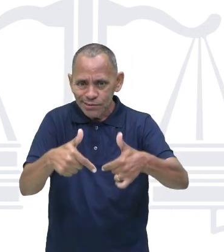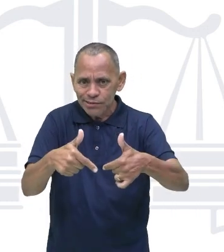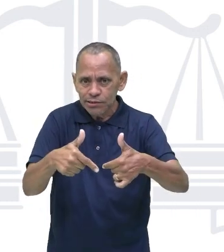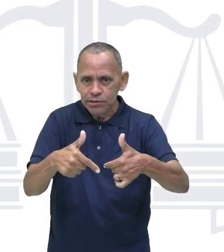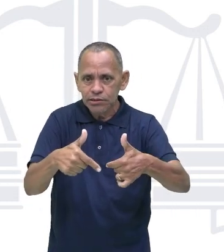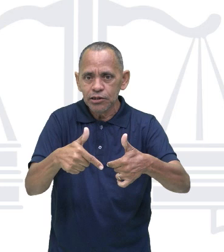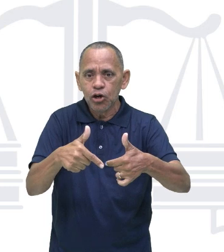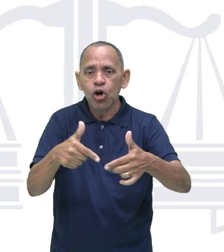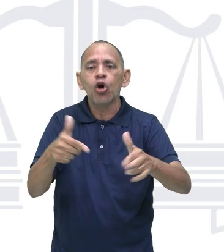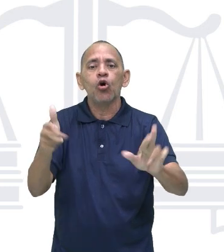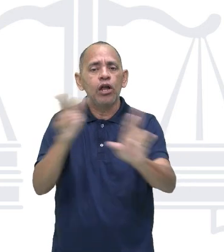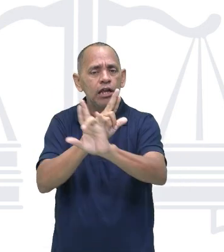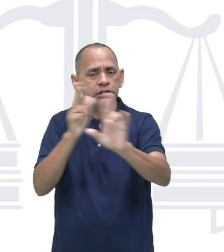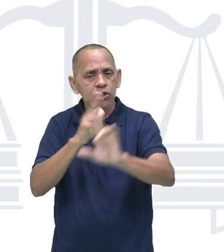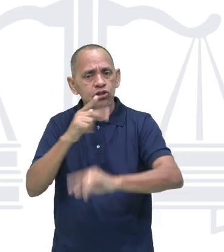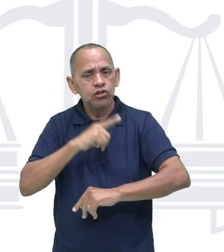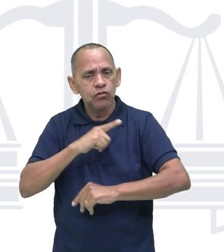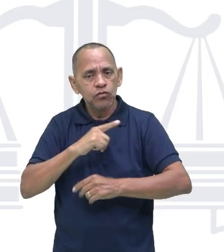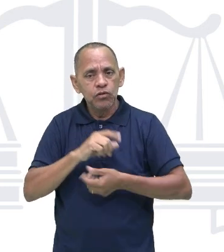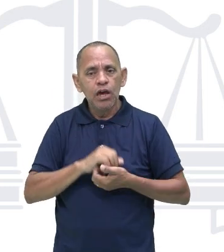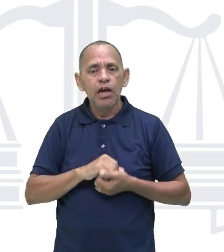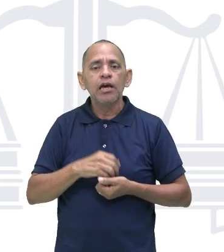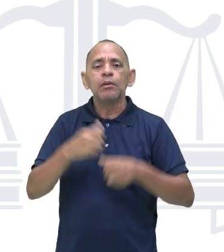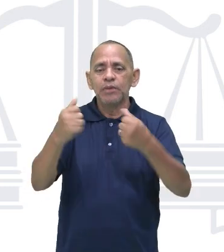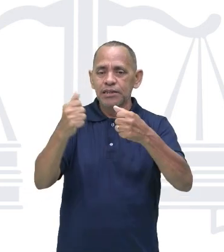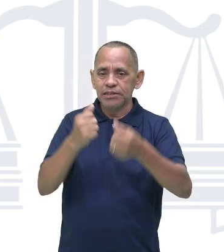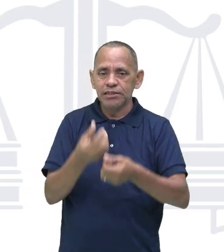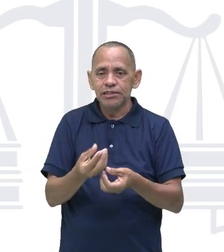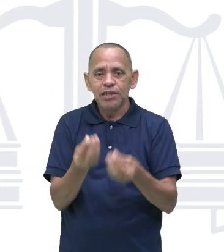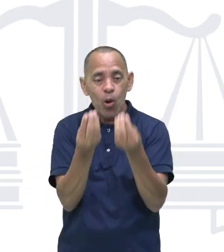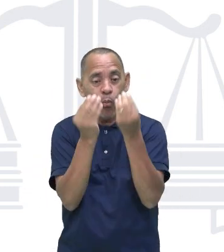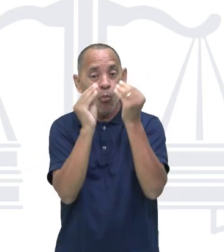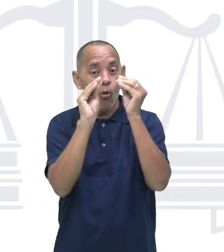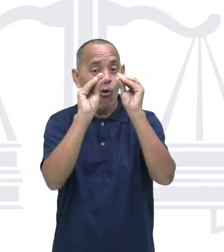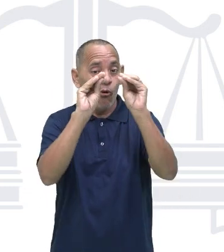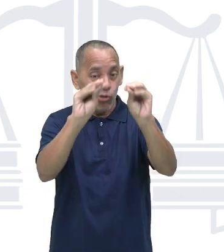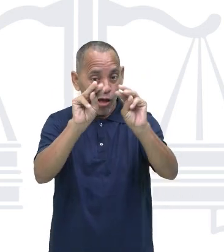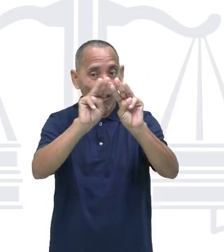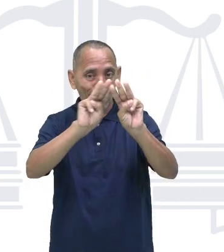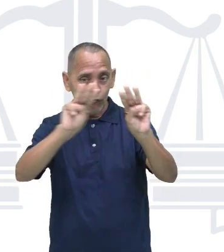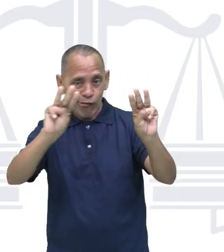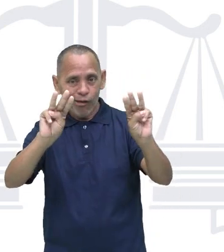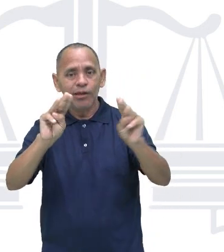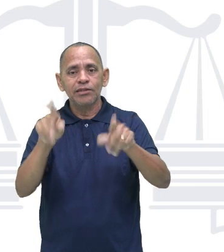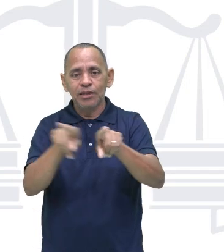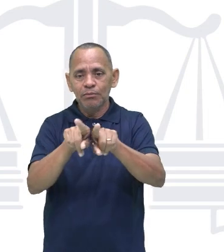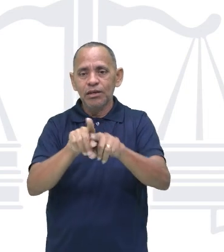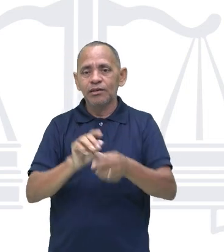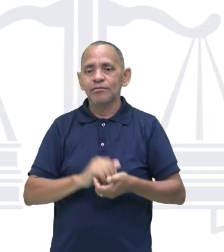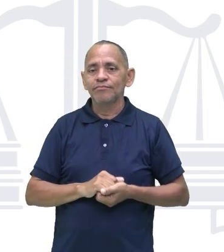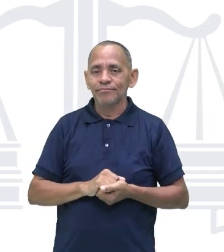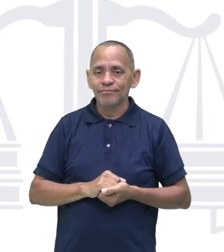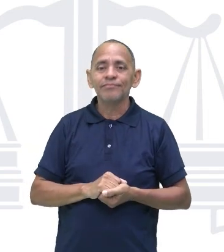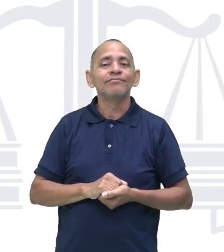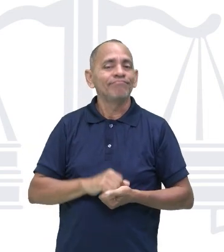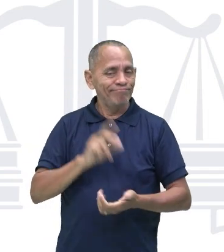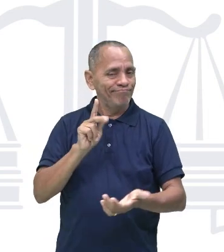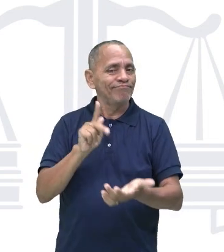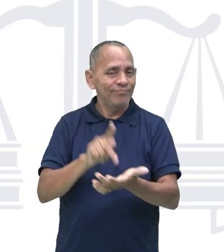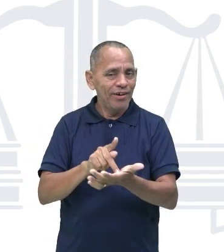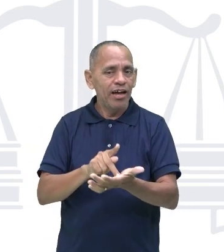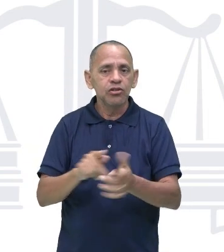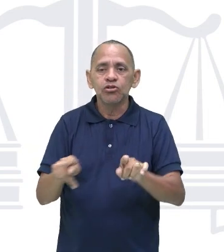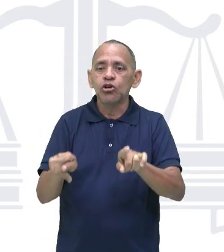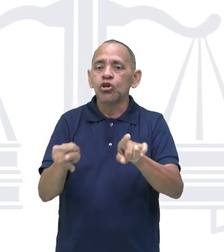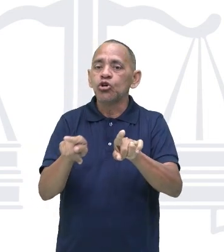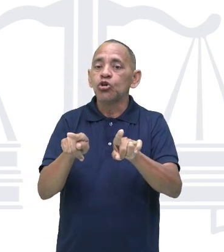recomposição, poste aí no nosso mural interativo. Com certeza, porque todo mundo quer conhecer o que você faz na sua sala de aula que dá certo,